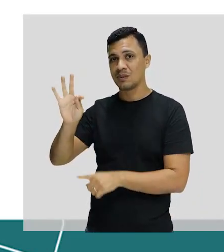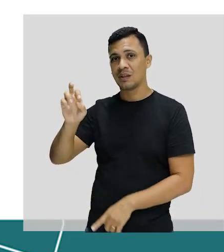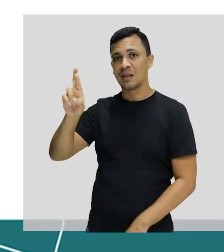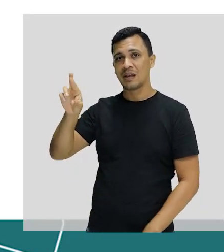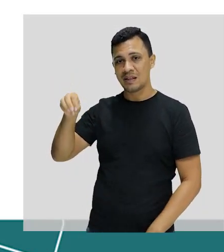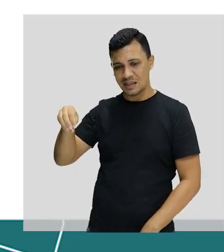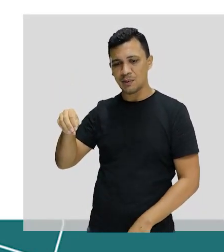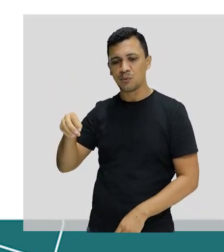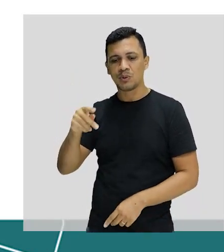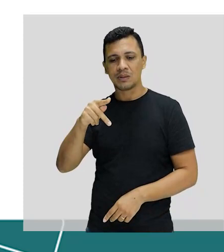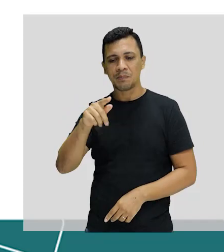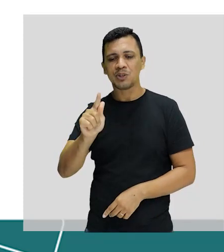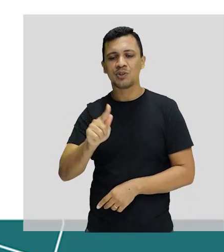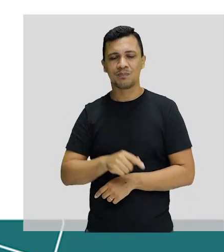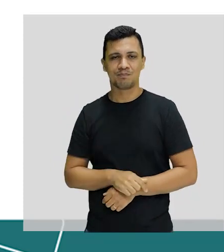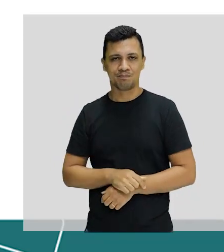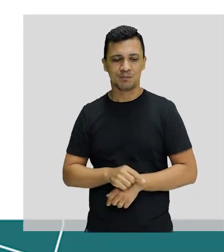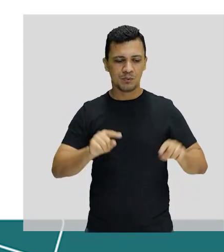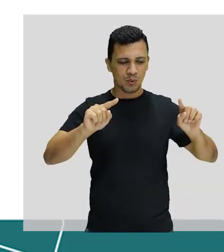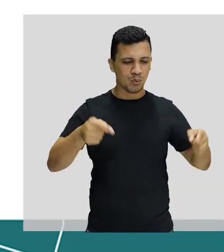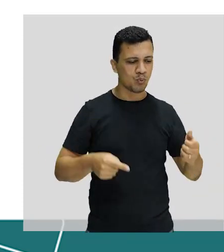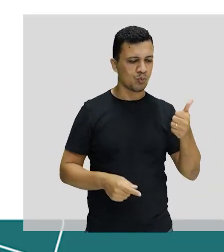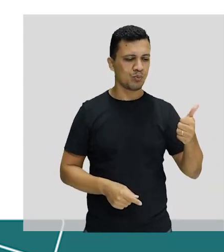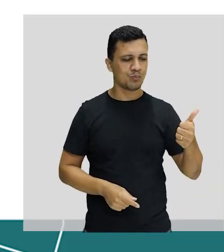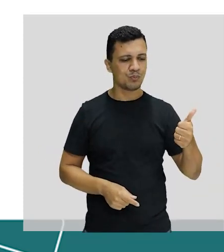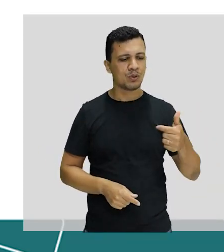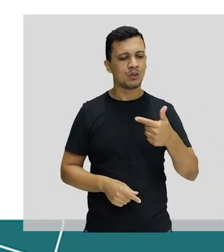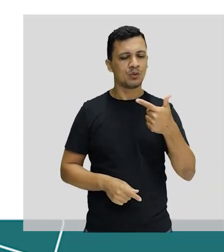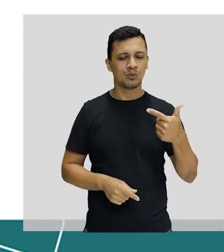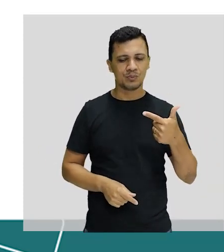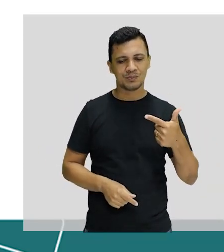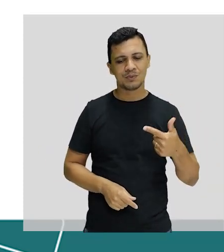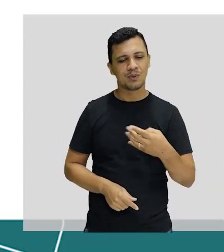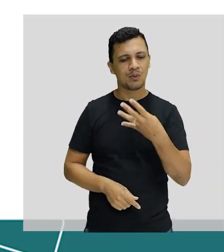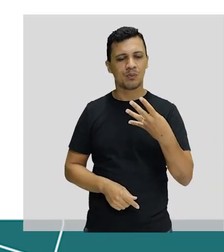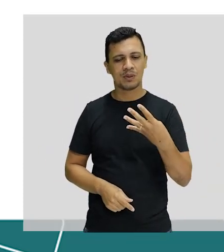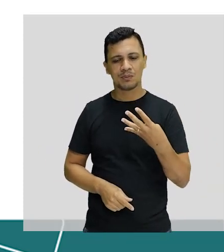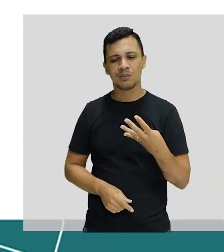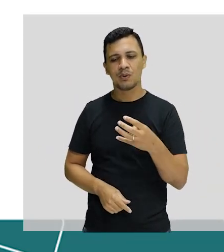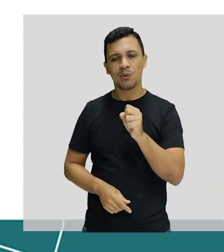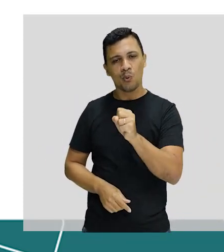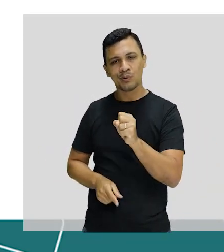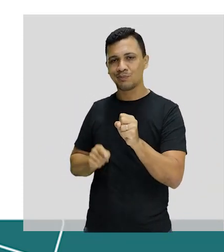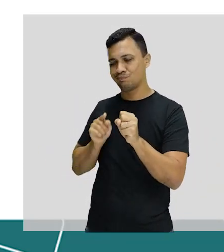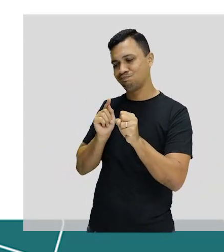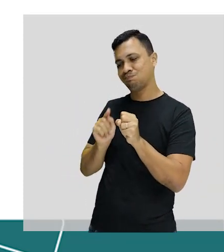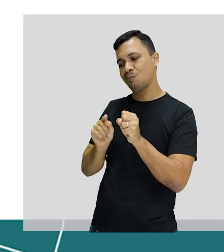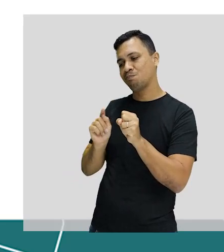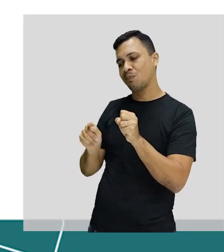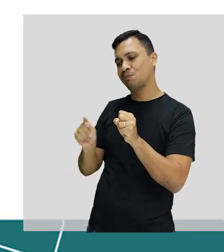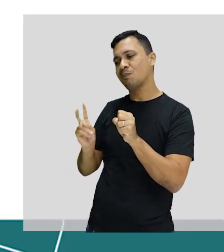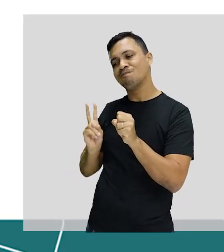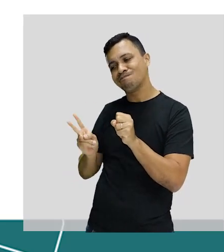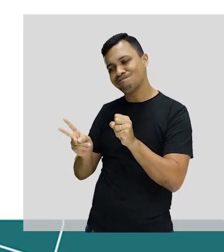E na PG, os termos delas são 1, 2, 4, 8 e assim sucessivamente. Veja